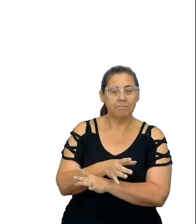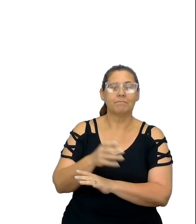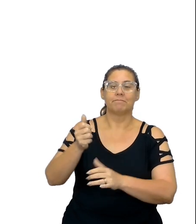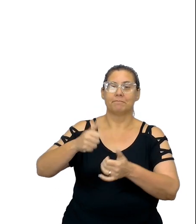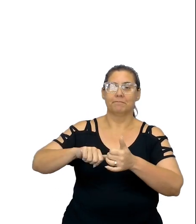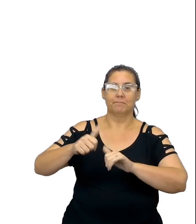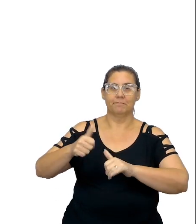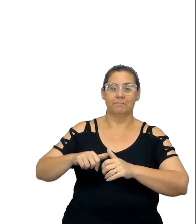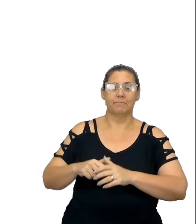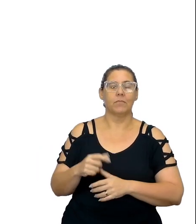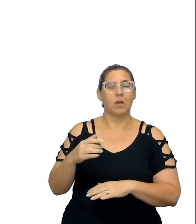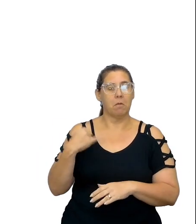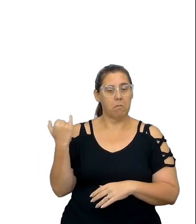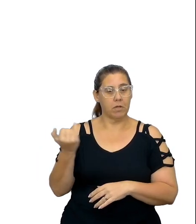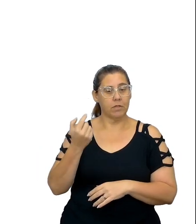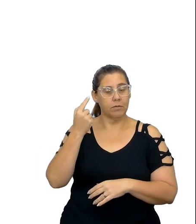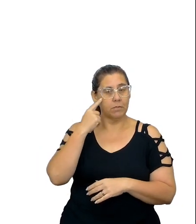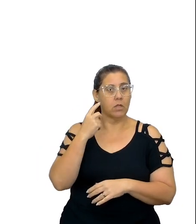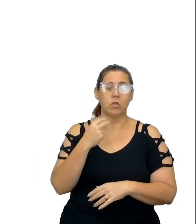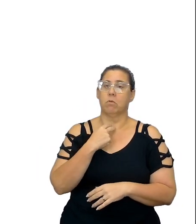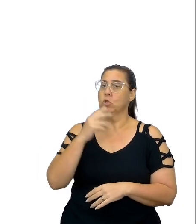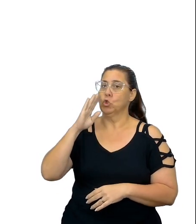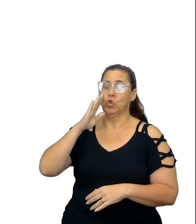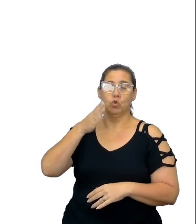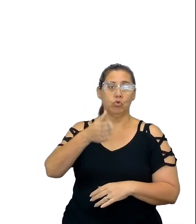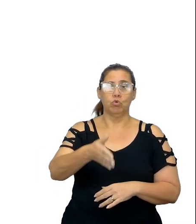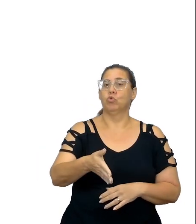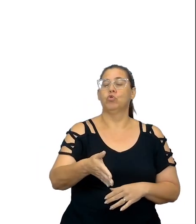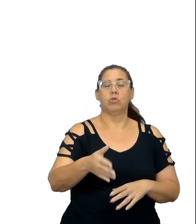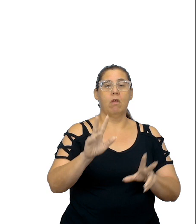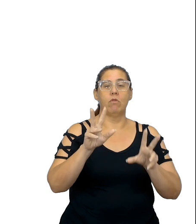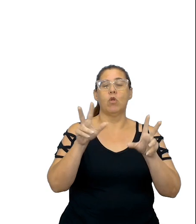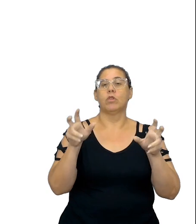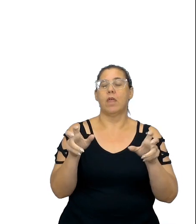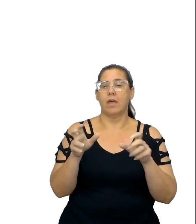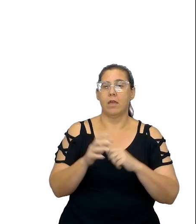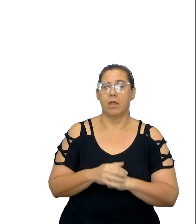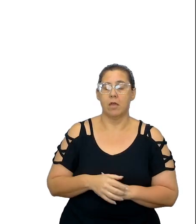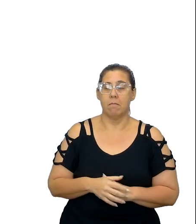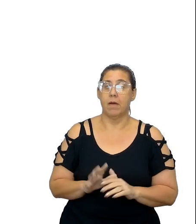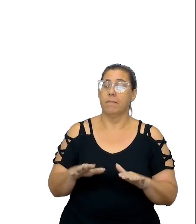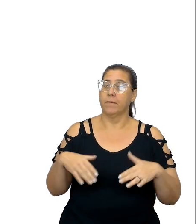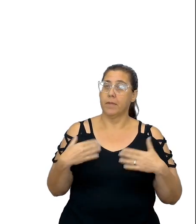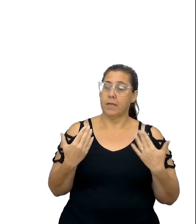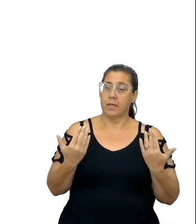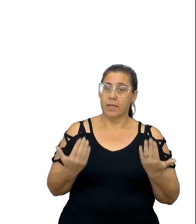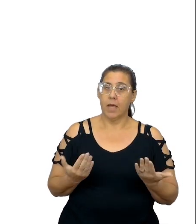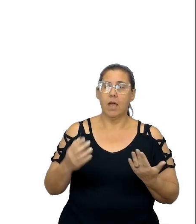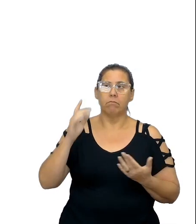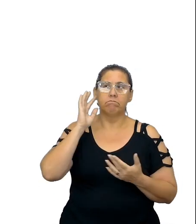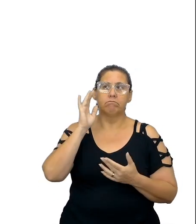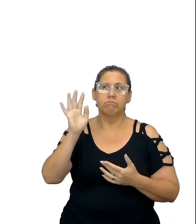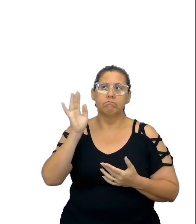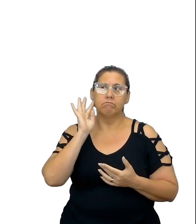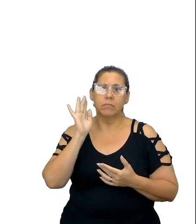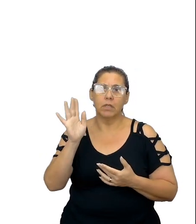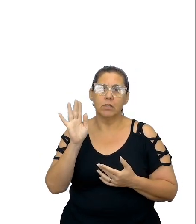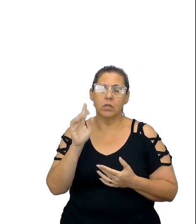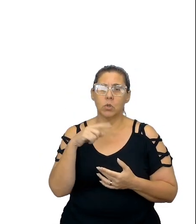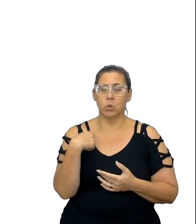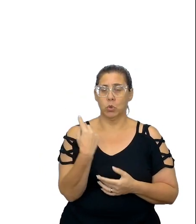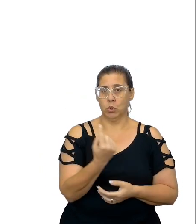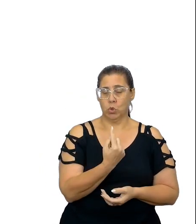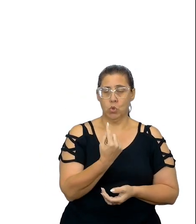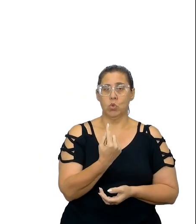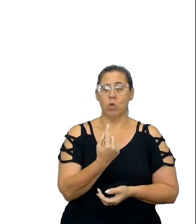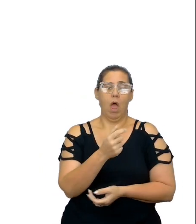pensar nisso, professores, não podemos ir direto, né, ao assunto, e aí, então, imaginar que o nosso